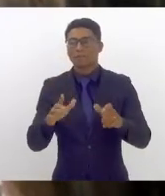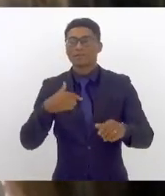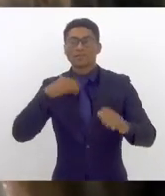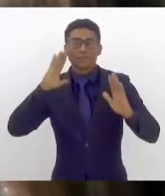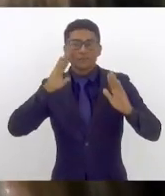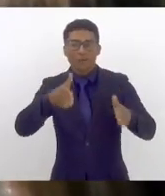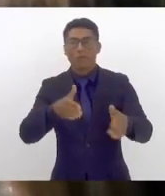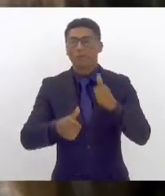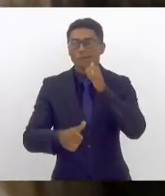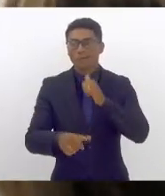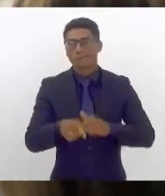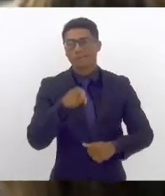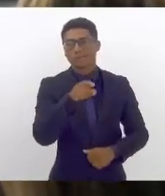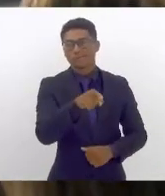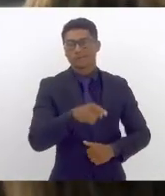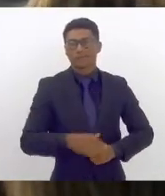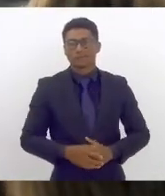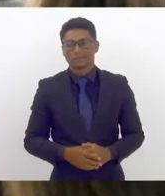nela